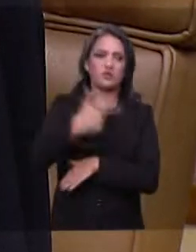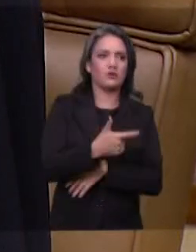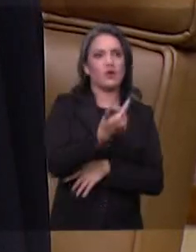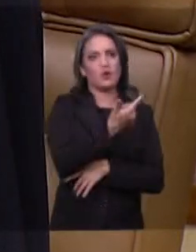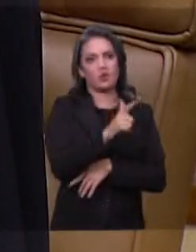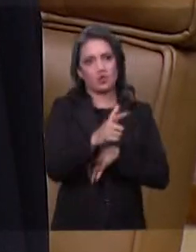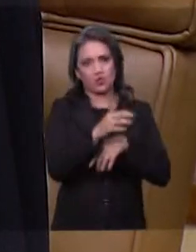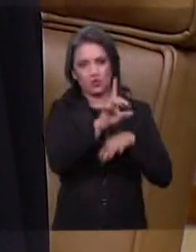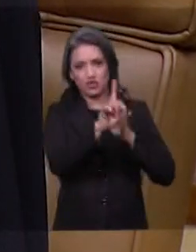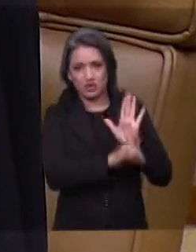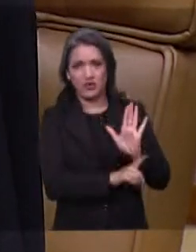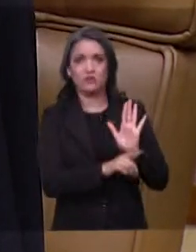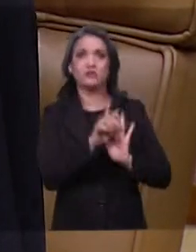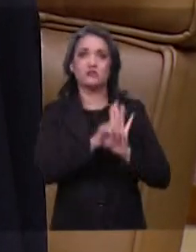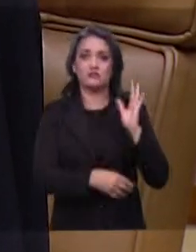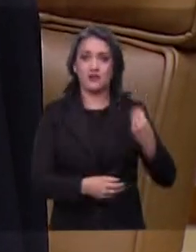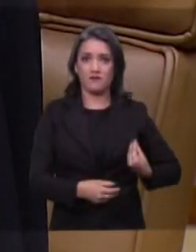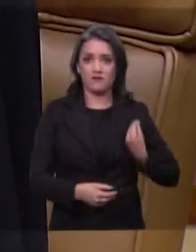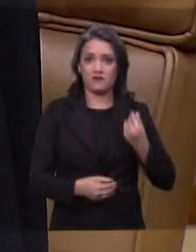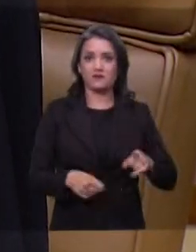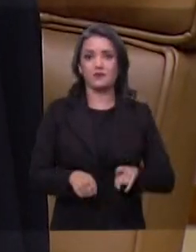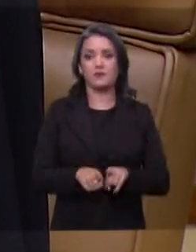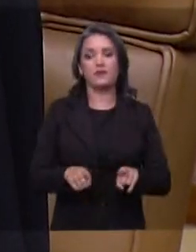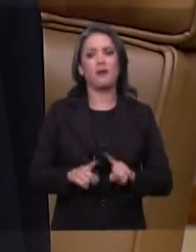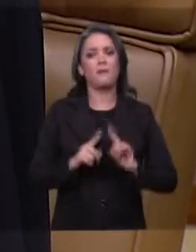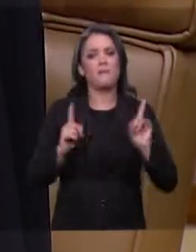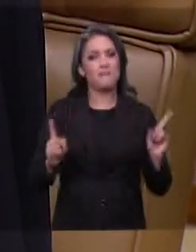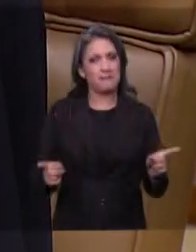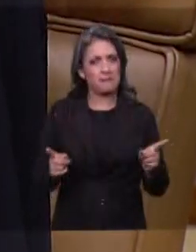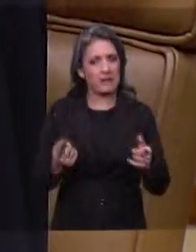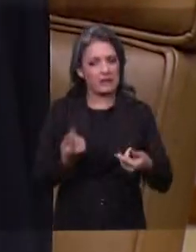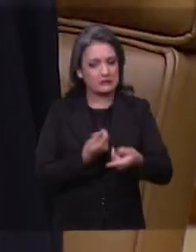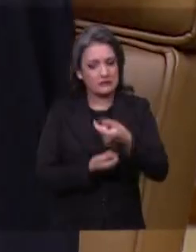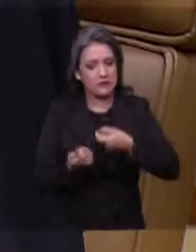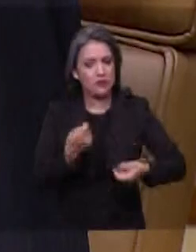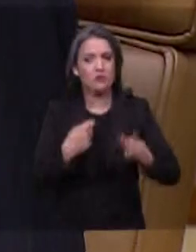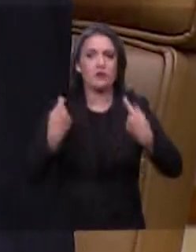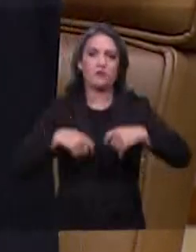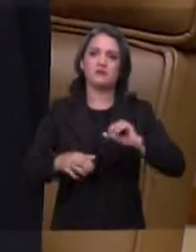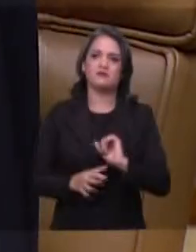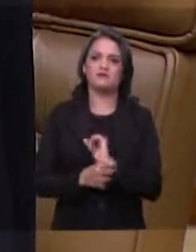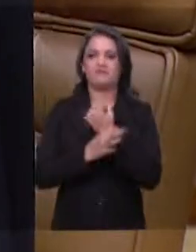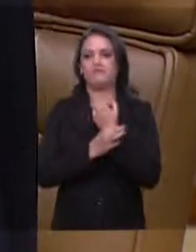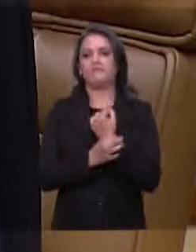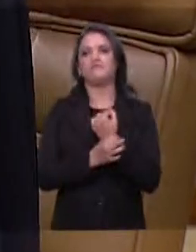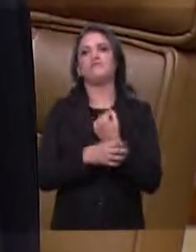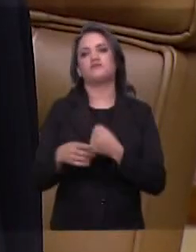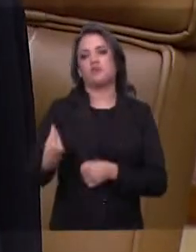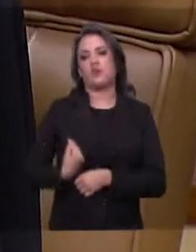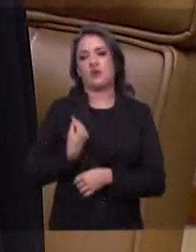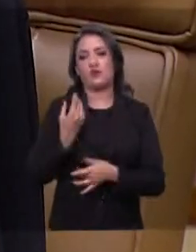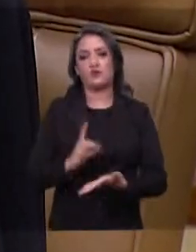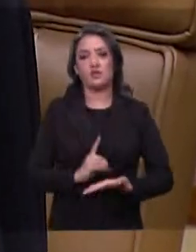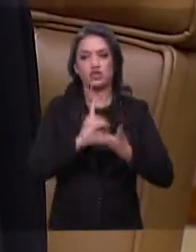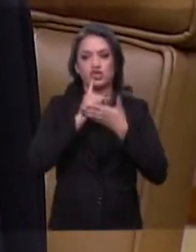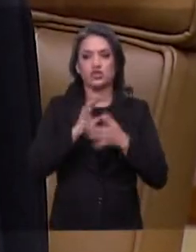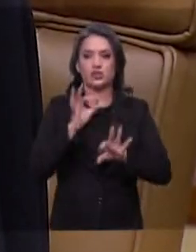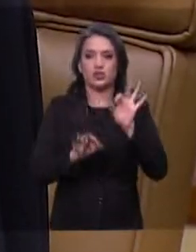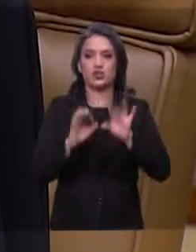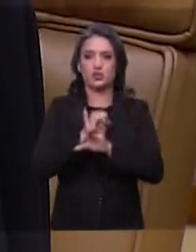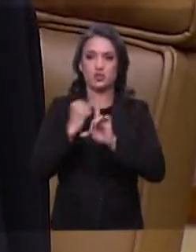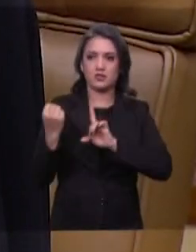homem, desde o direito à vida. Assim, a ordem econômica deve assegurar a todos uma existência digna, justiça